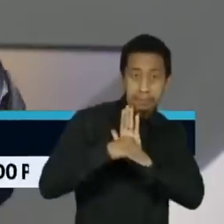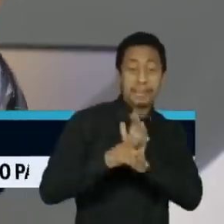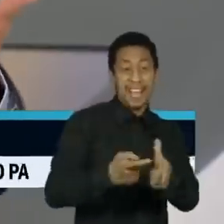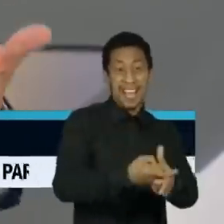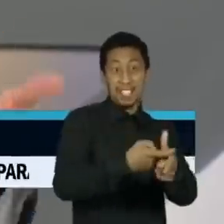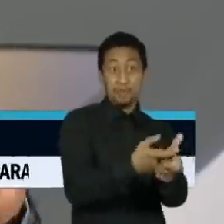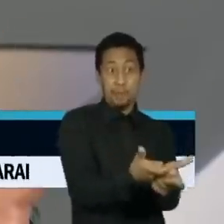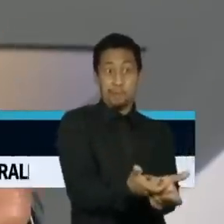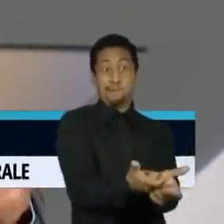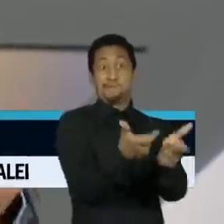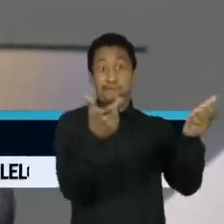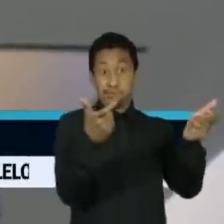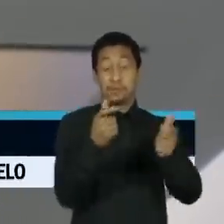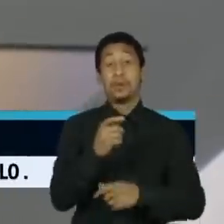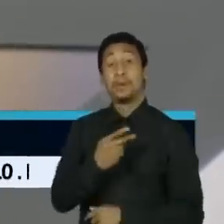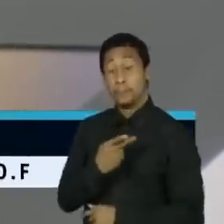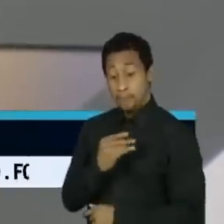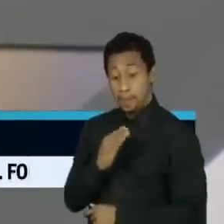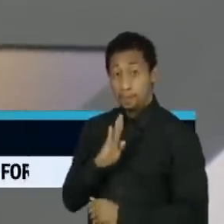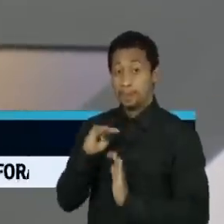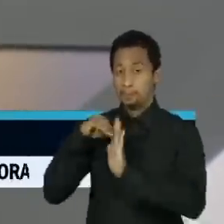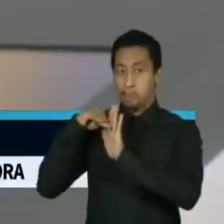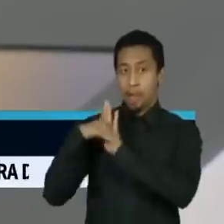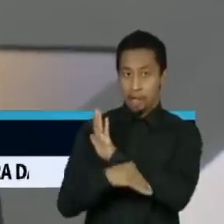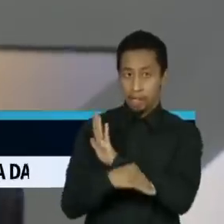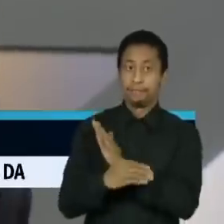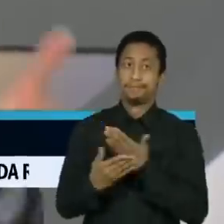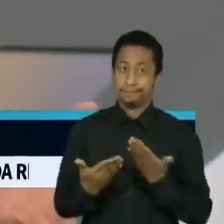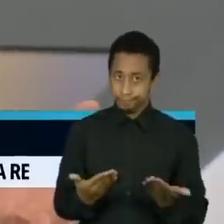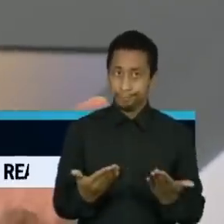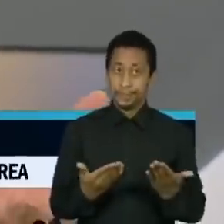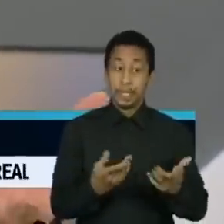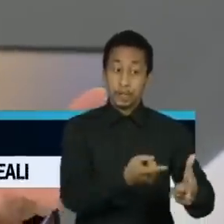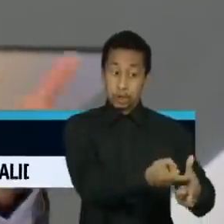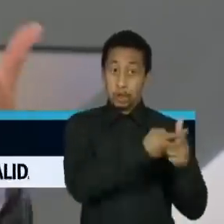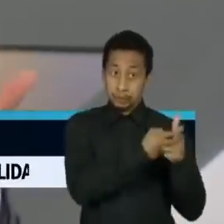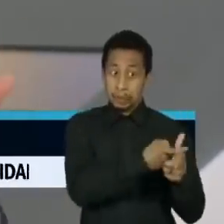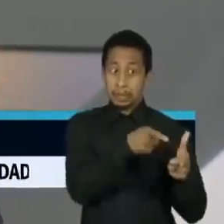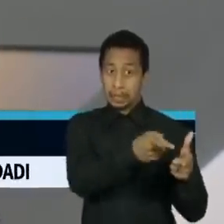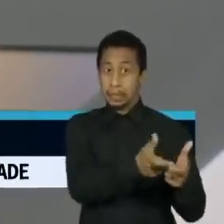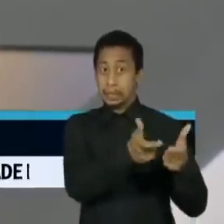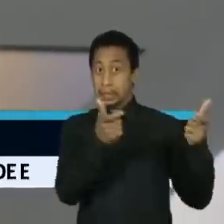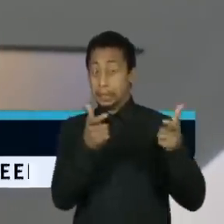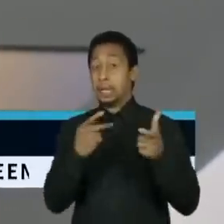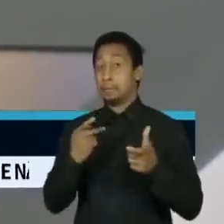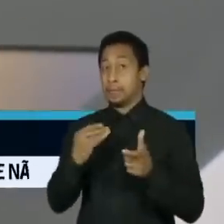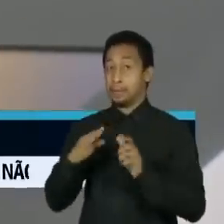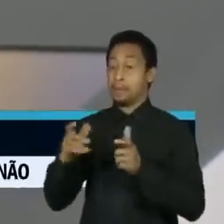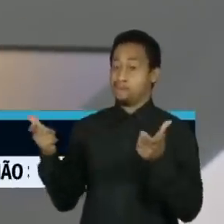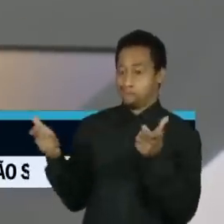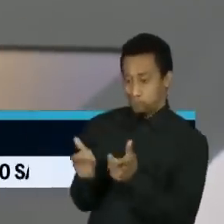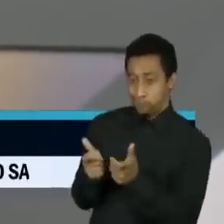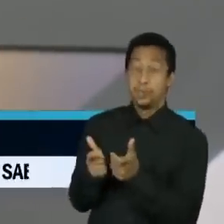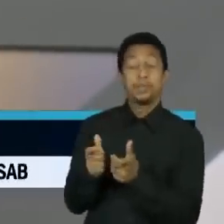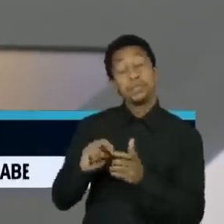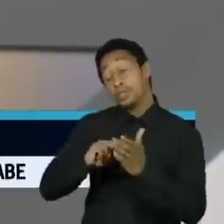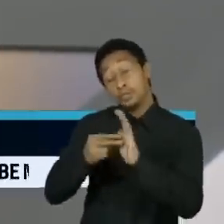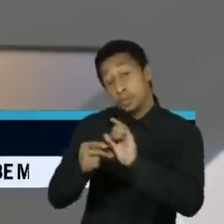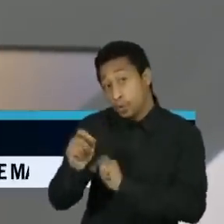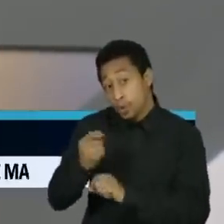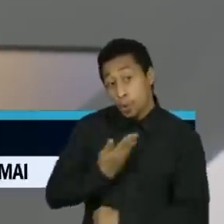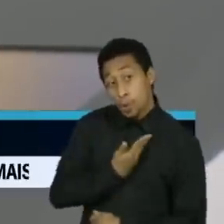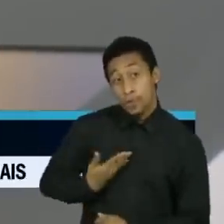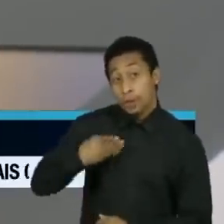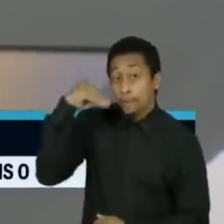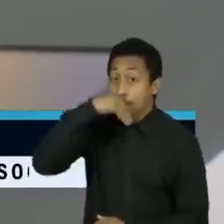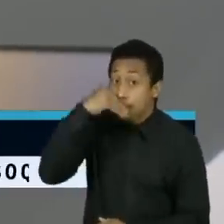e o PIB cresce menos. A relação da dívida com o PIB cresce. Consequentemente, o Estado fica mais fraco.